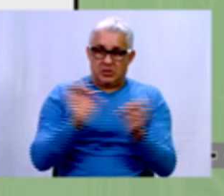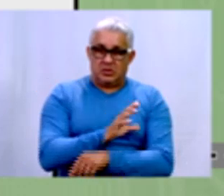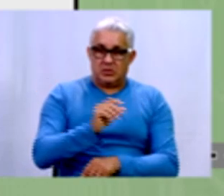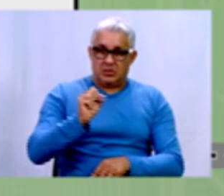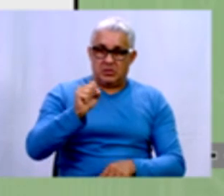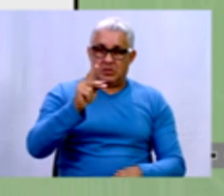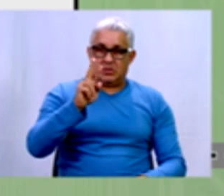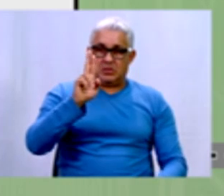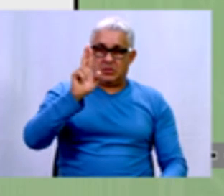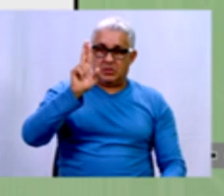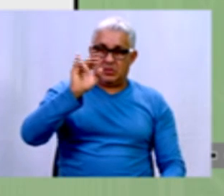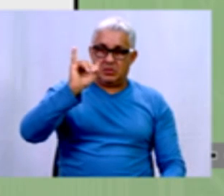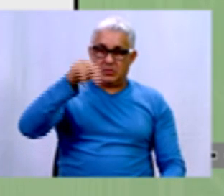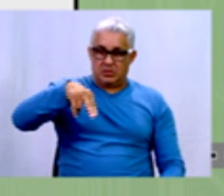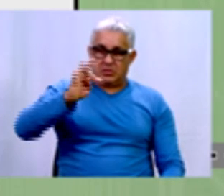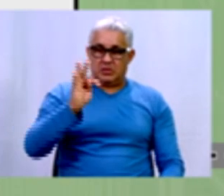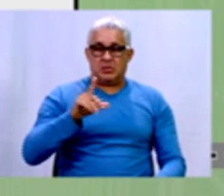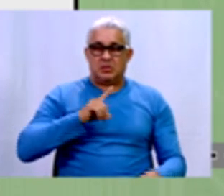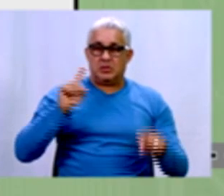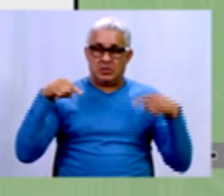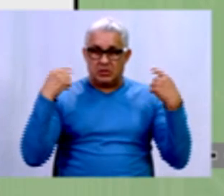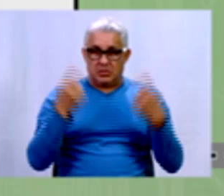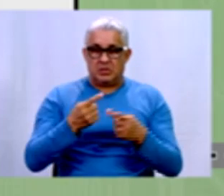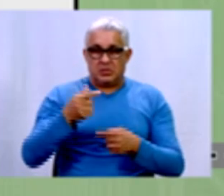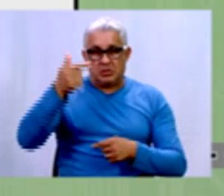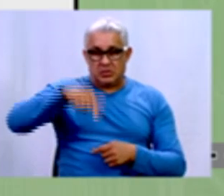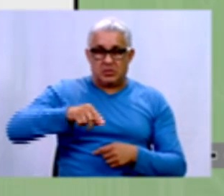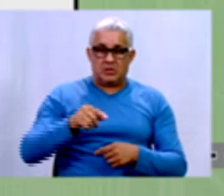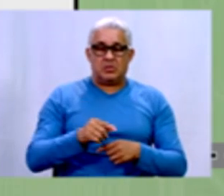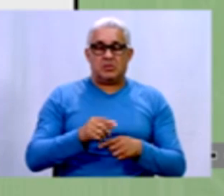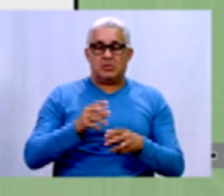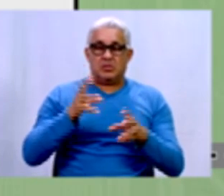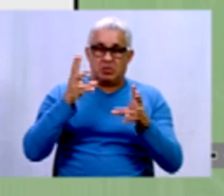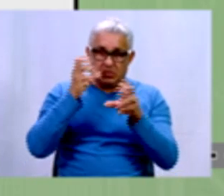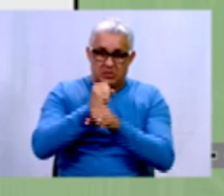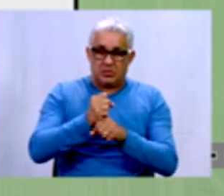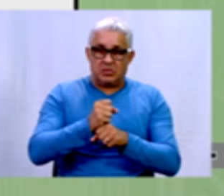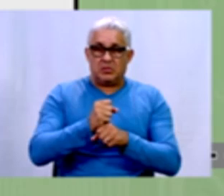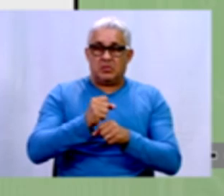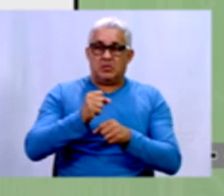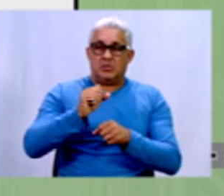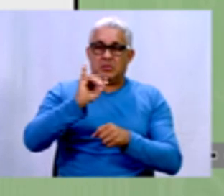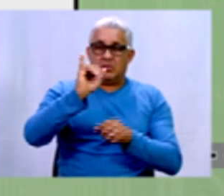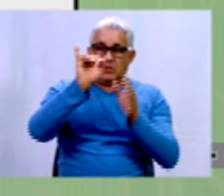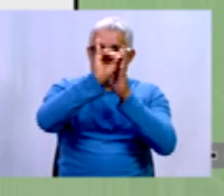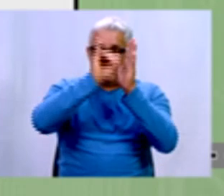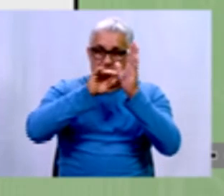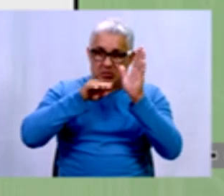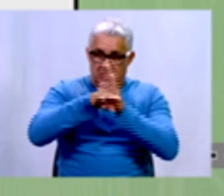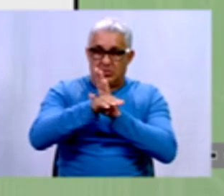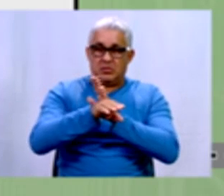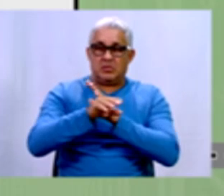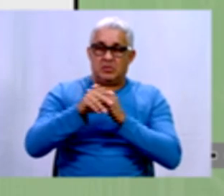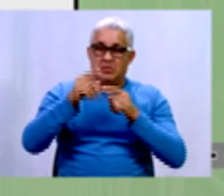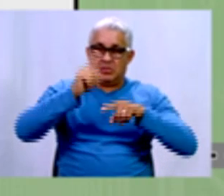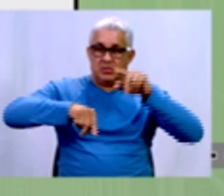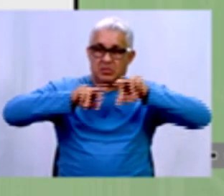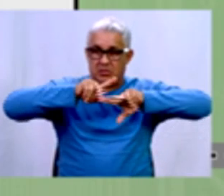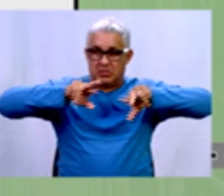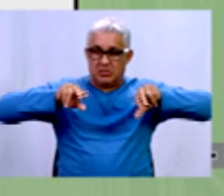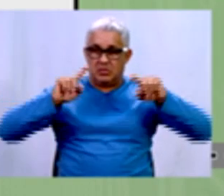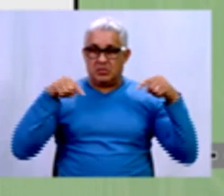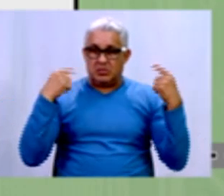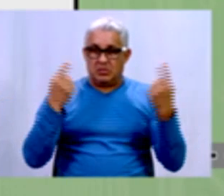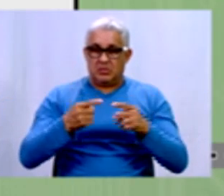sprint, a reunião de revisão do sprint, o incremento no produto e a reunião de